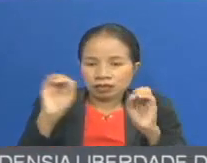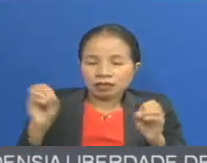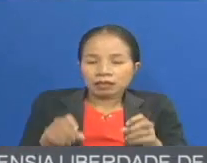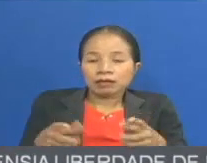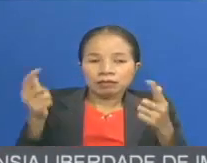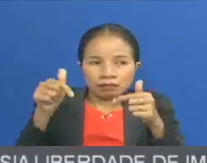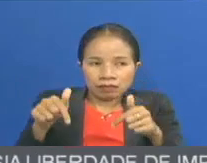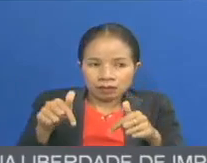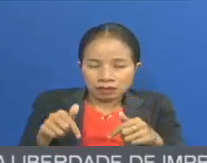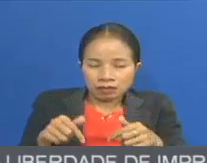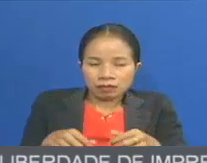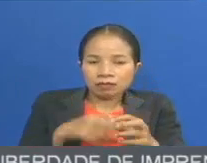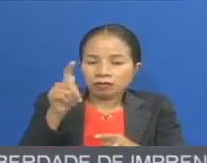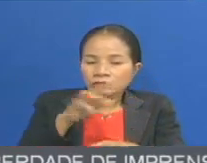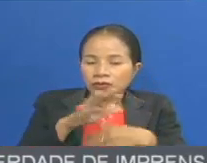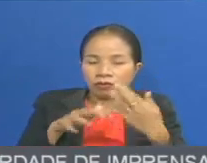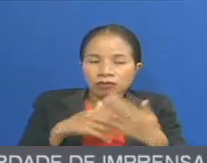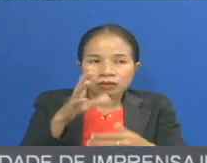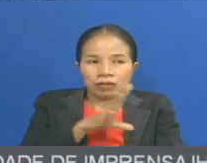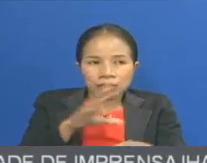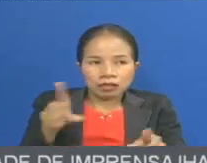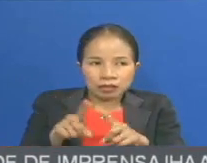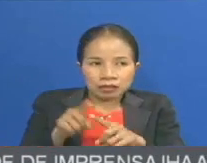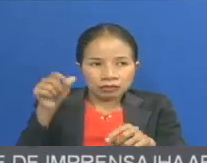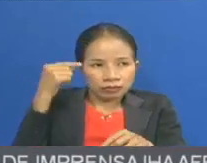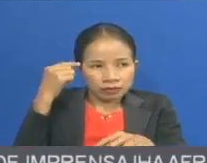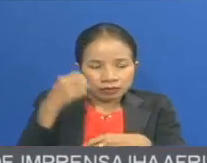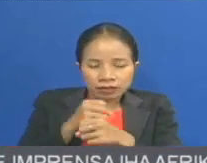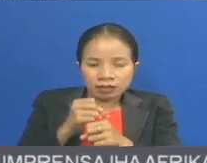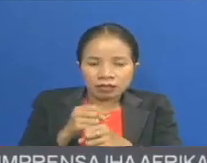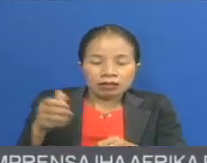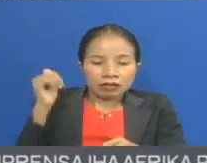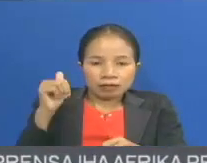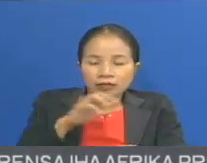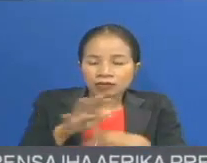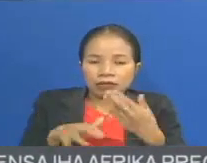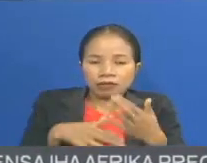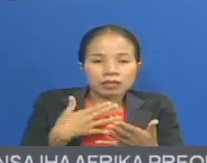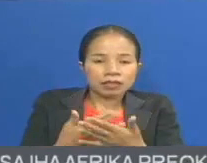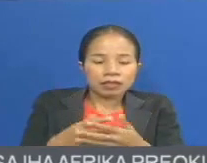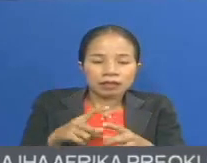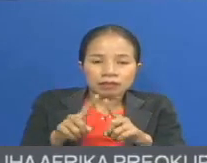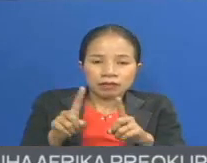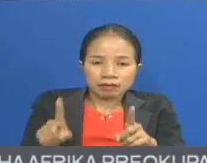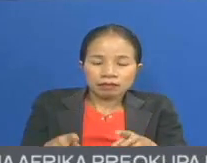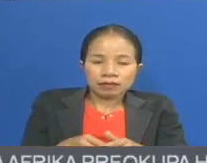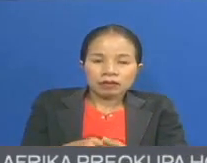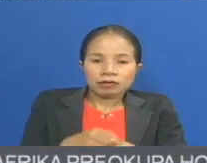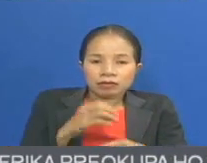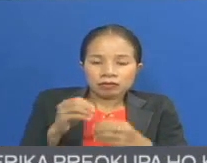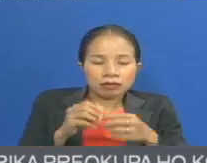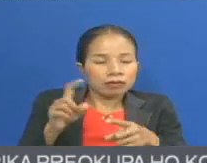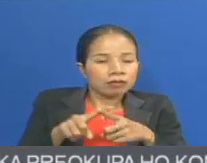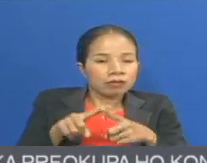nemos populasan hoto tu hein helan sane. Paka governo halau bachira kampanye bo tu tu dia. Mes to mai ne Kone wa pulsa